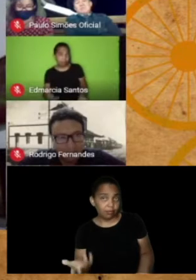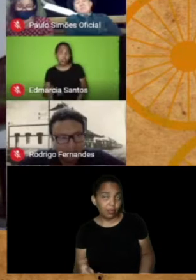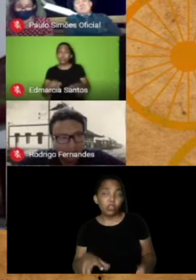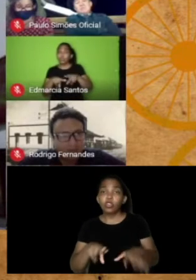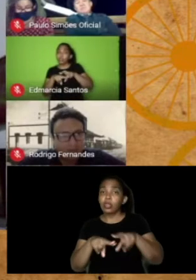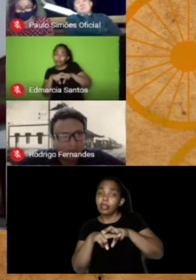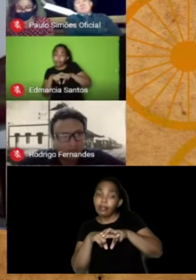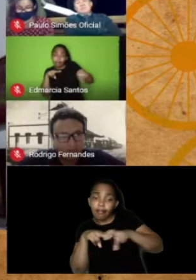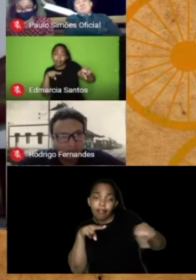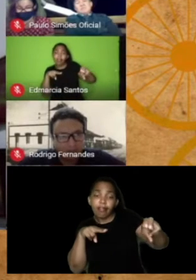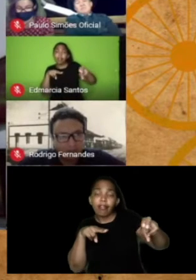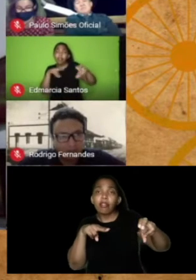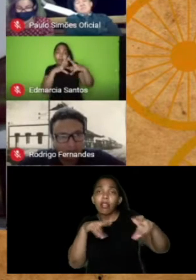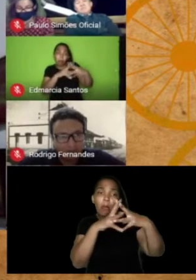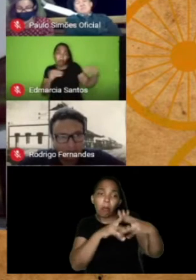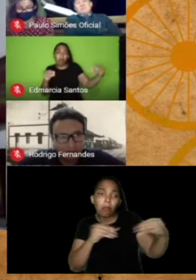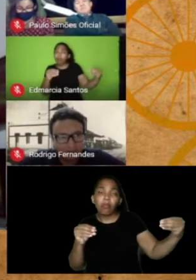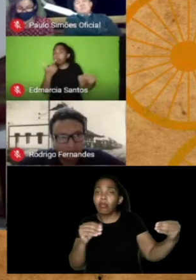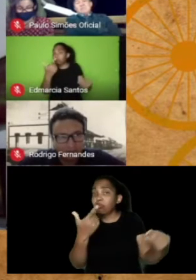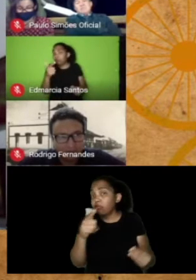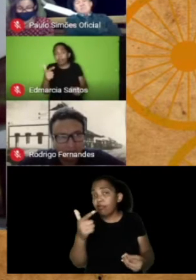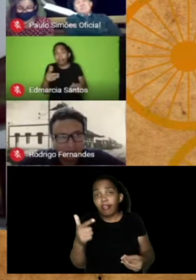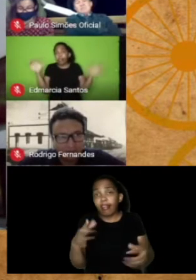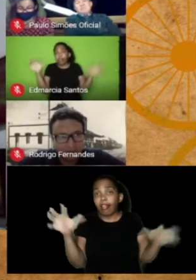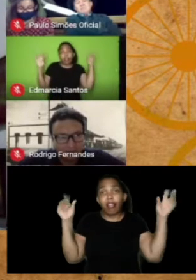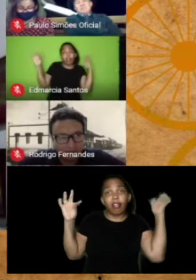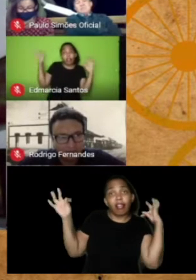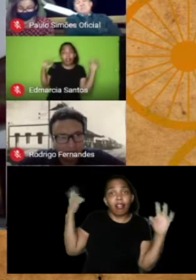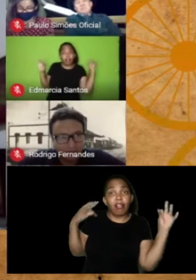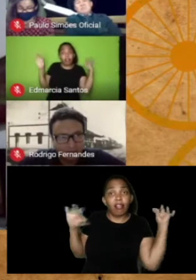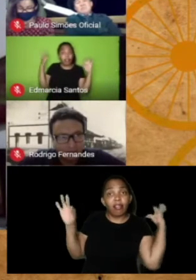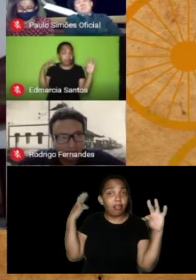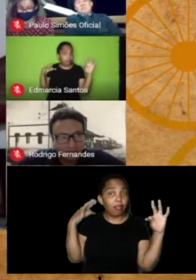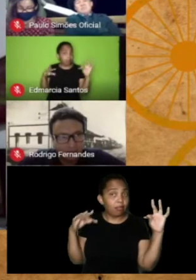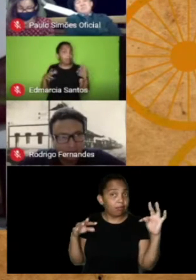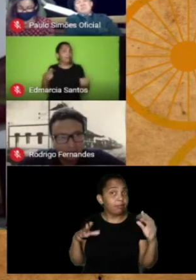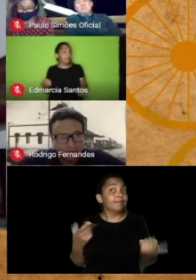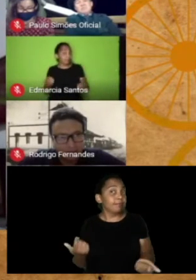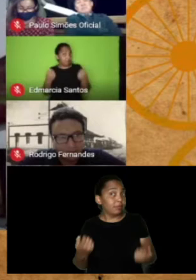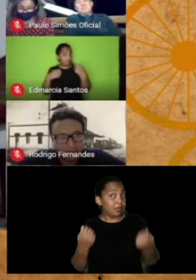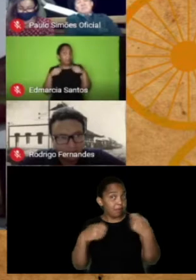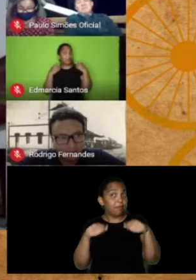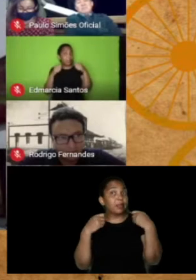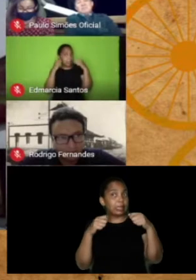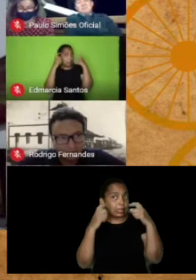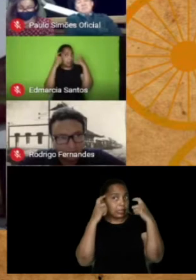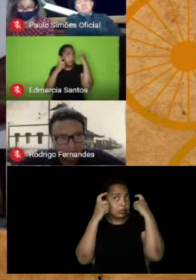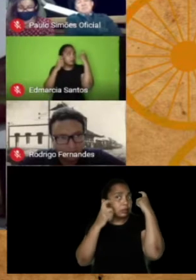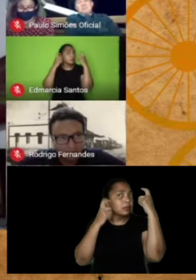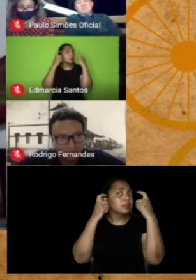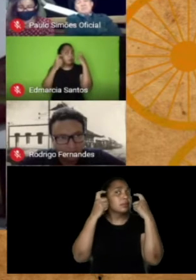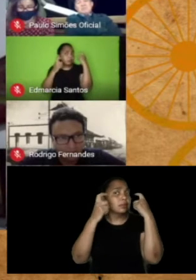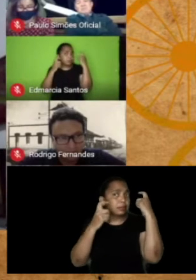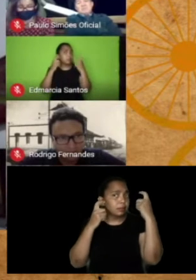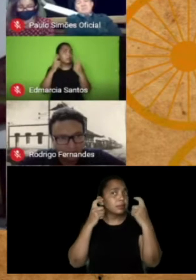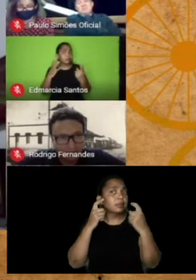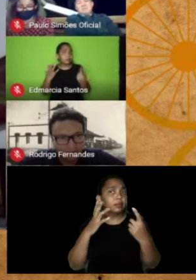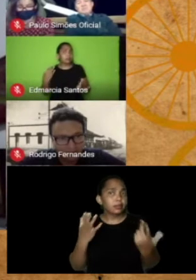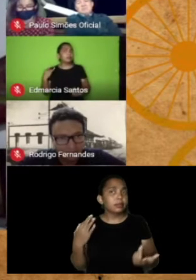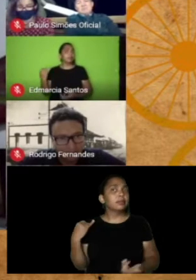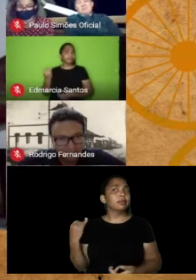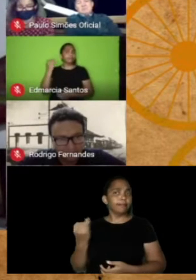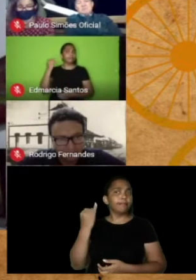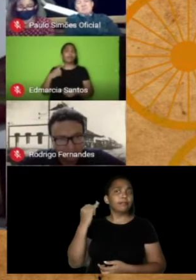acabarem, não vai ter mais o turismo lá. Certo? Então, nós temos que ter uma preocupação muito grande, e eu falo isso hoje porque o nosso governo federal,